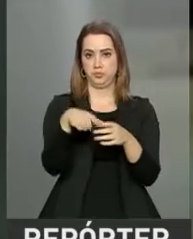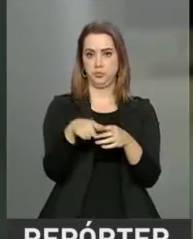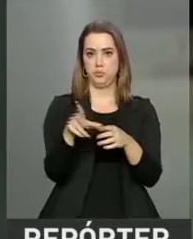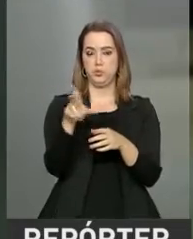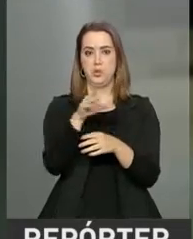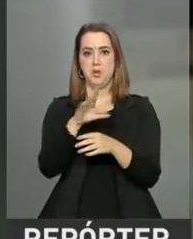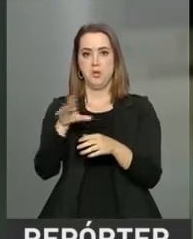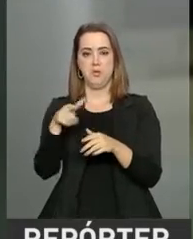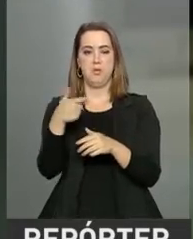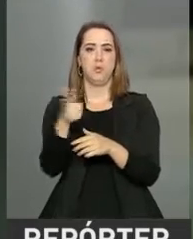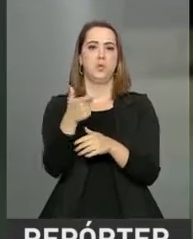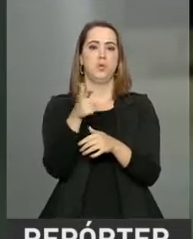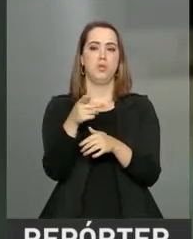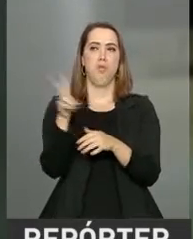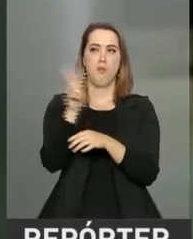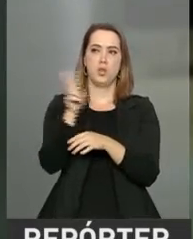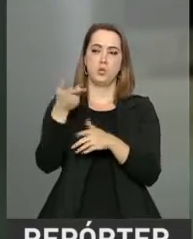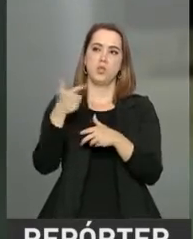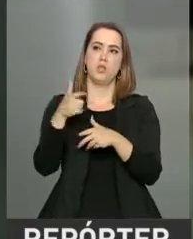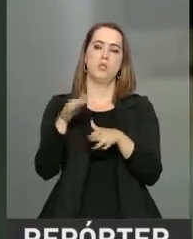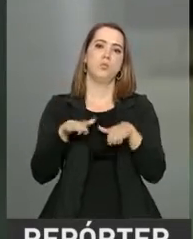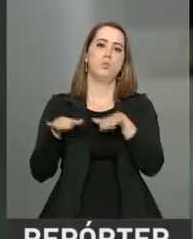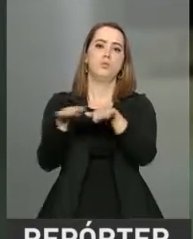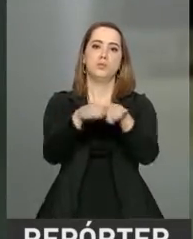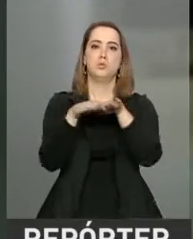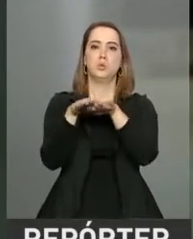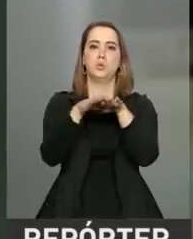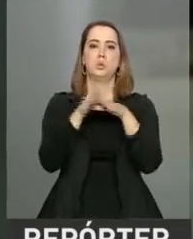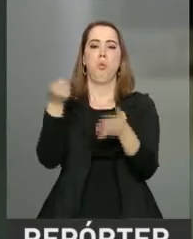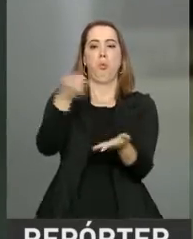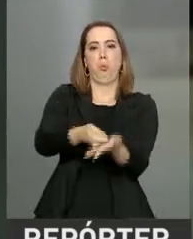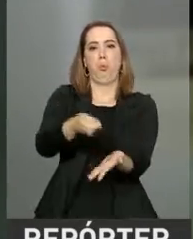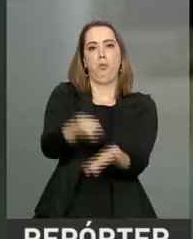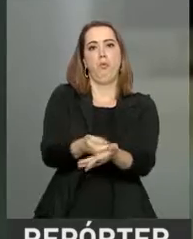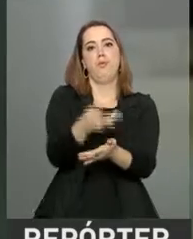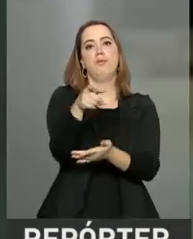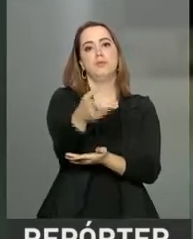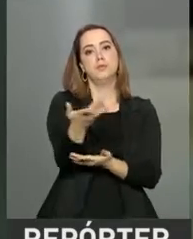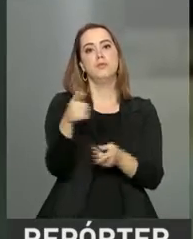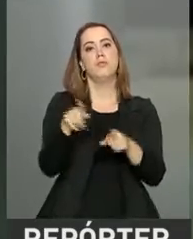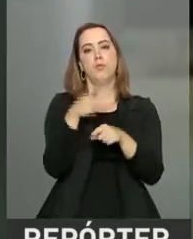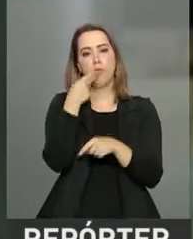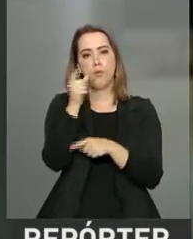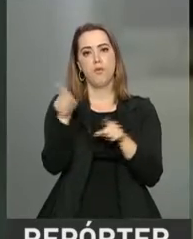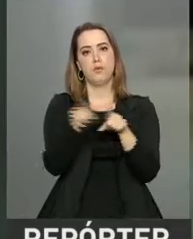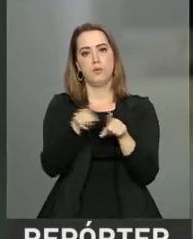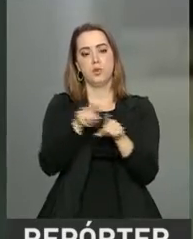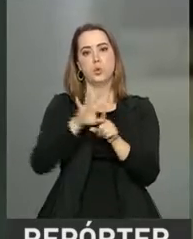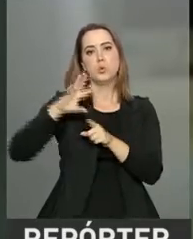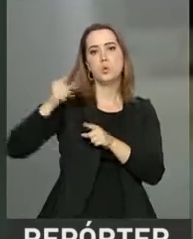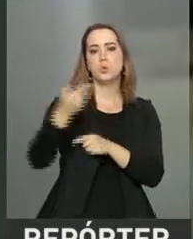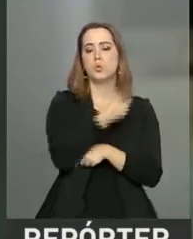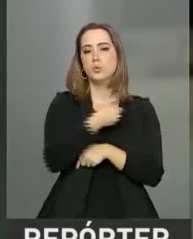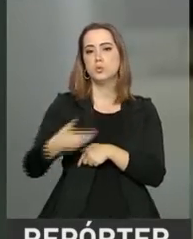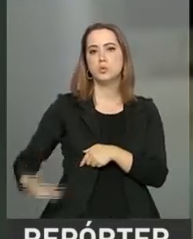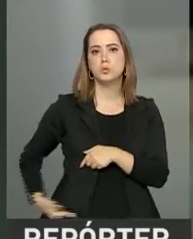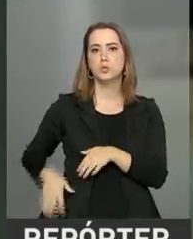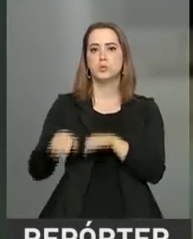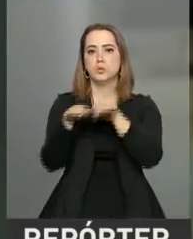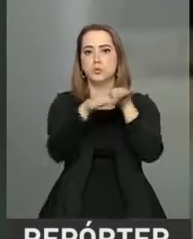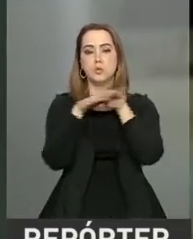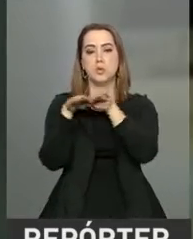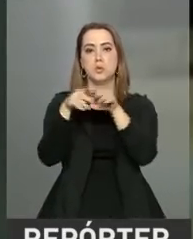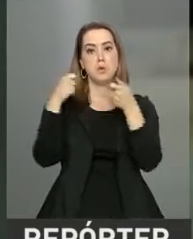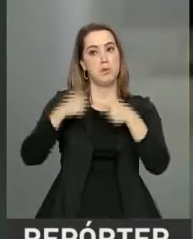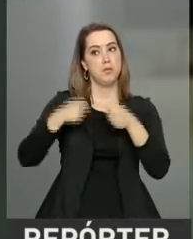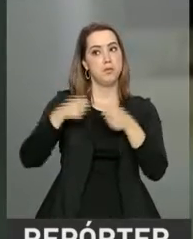um regime autoritário, não democrático e em condições opressivas. Ele disse ainda que todos os governos democráticos do mundo